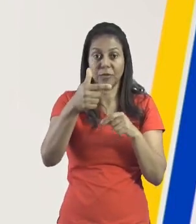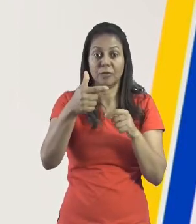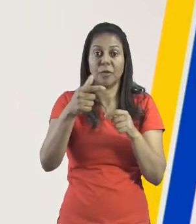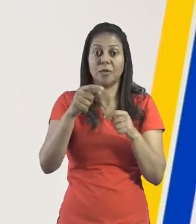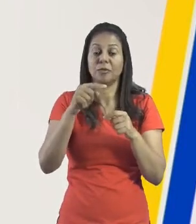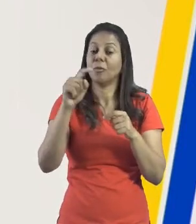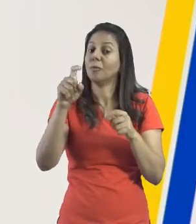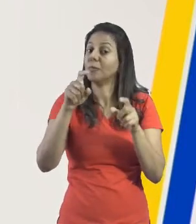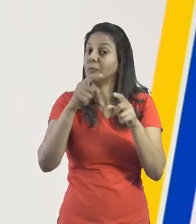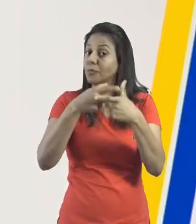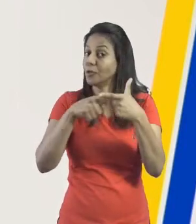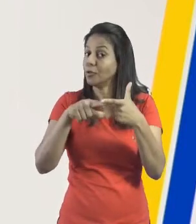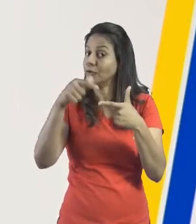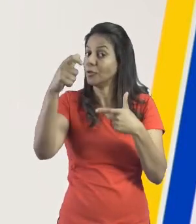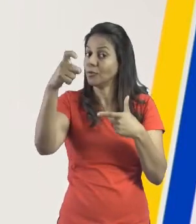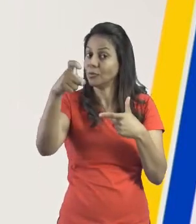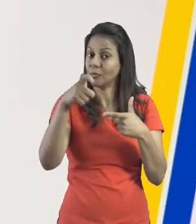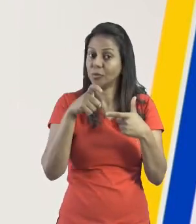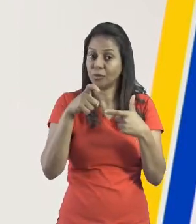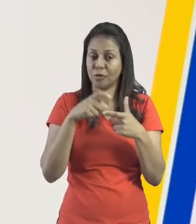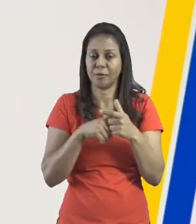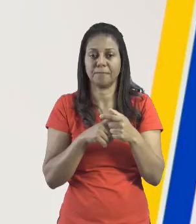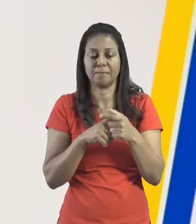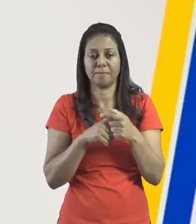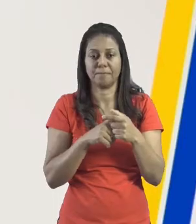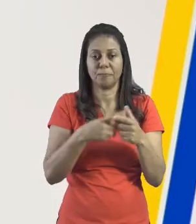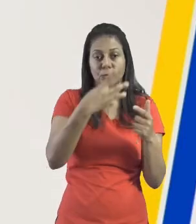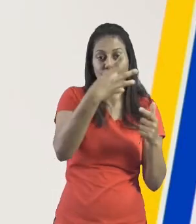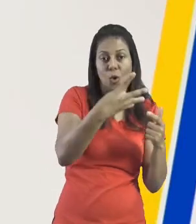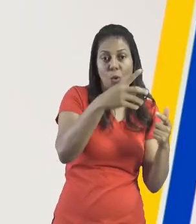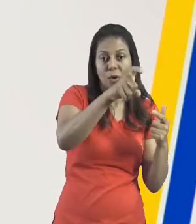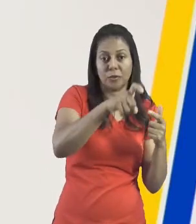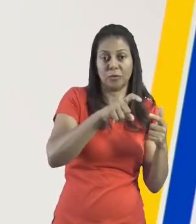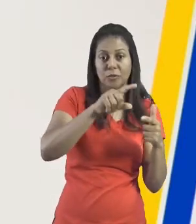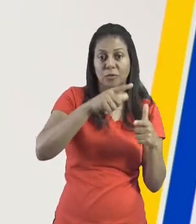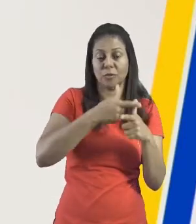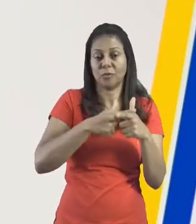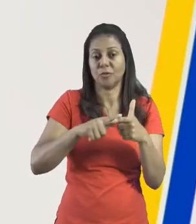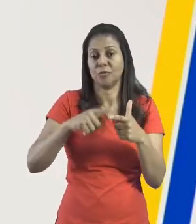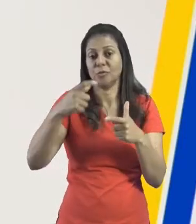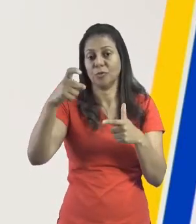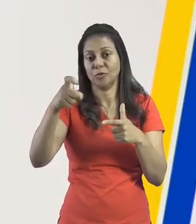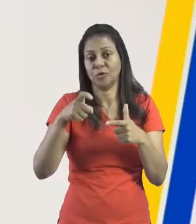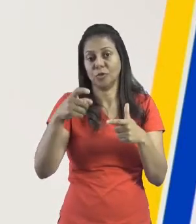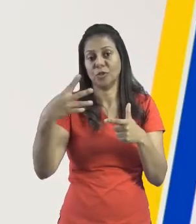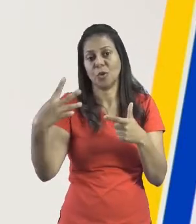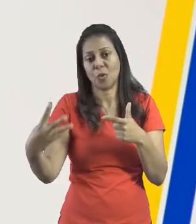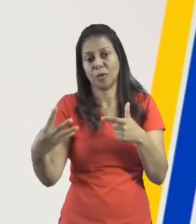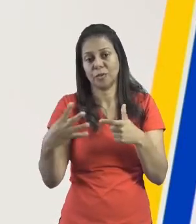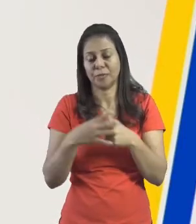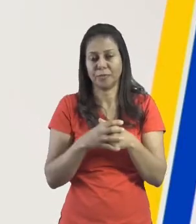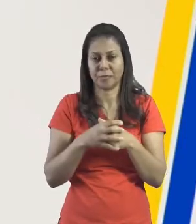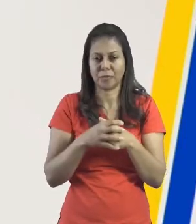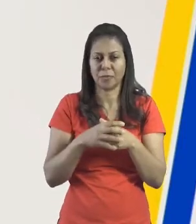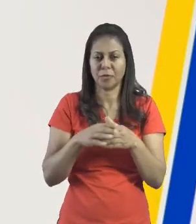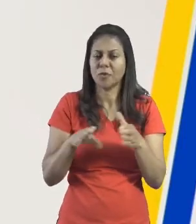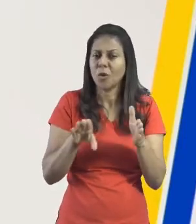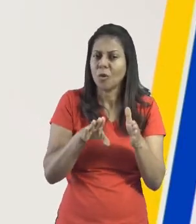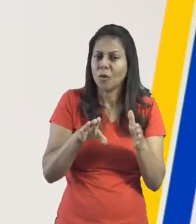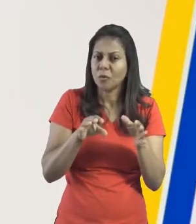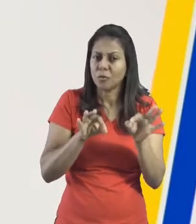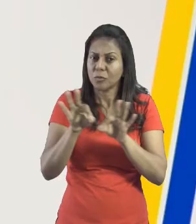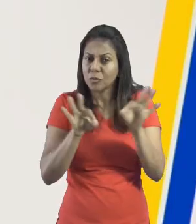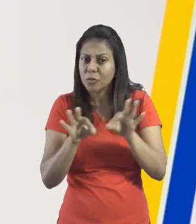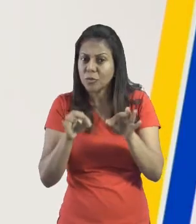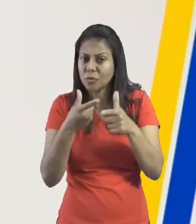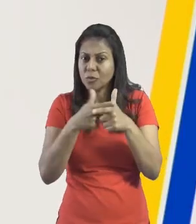quem? X. Ao dividir 4x por x, obtemos quem? 4. Quando chega aí,